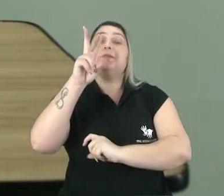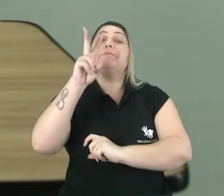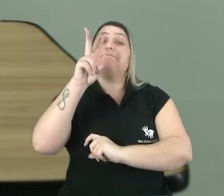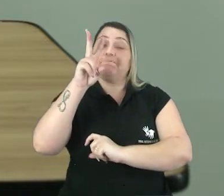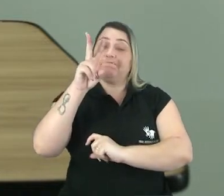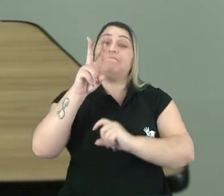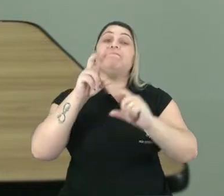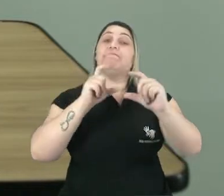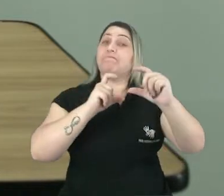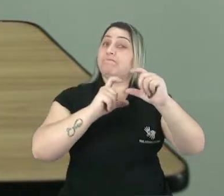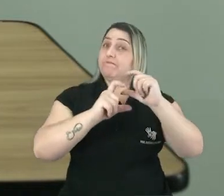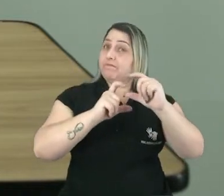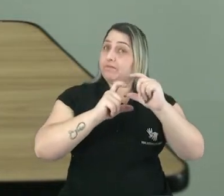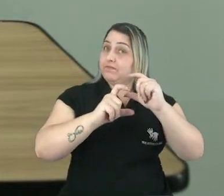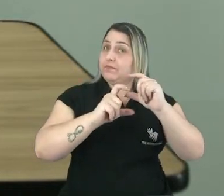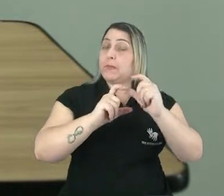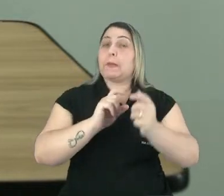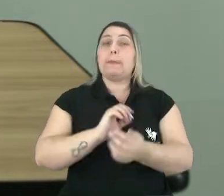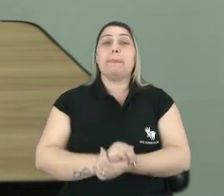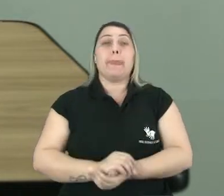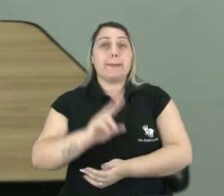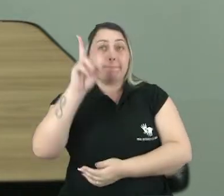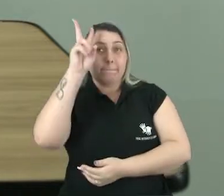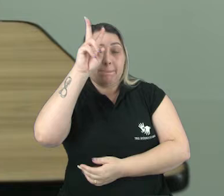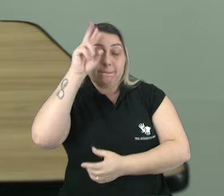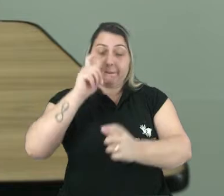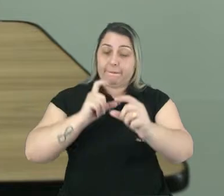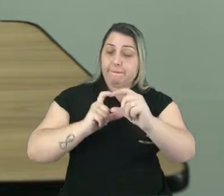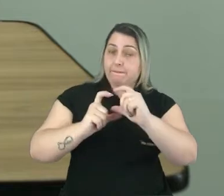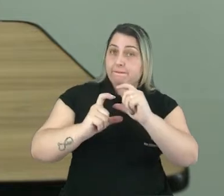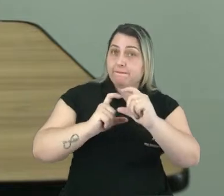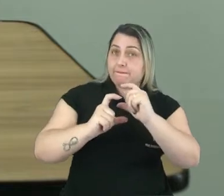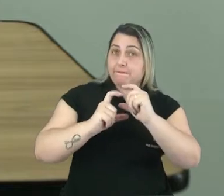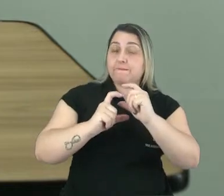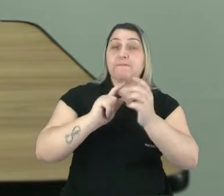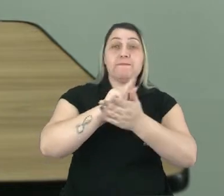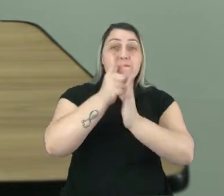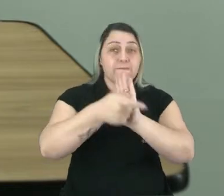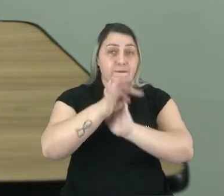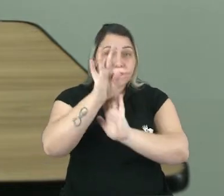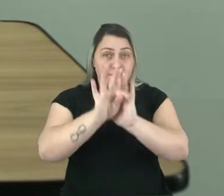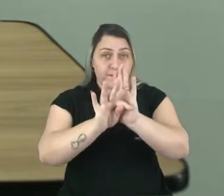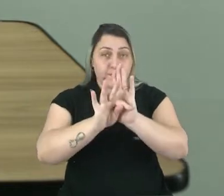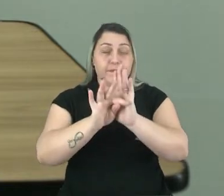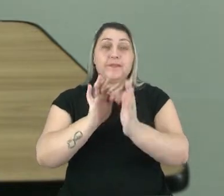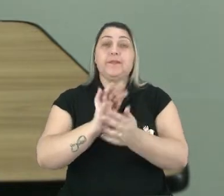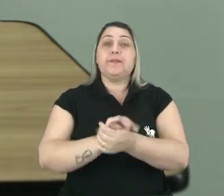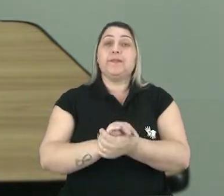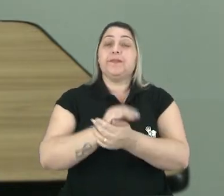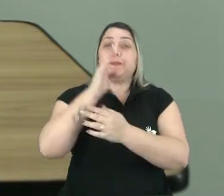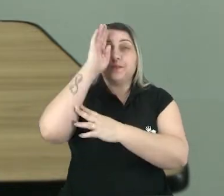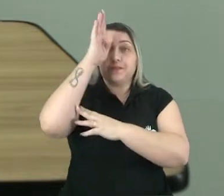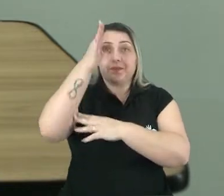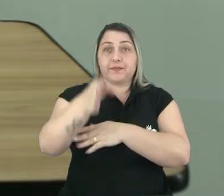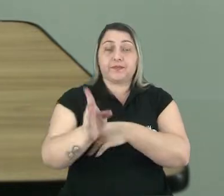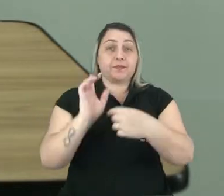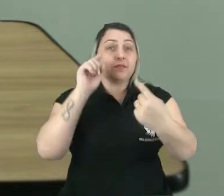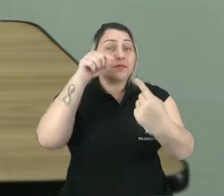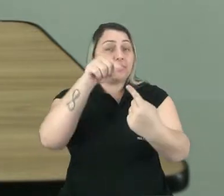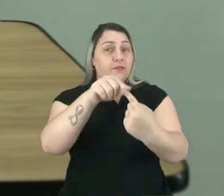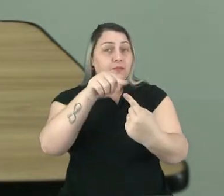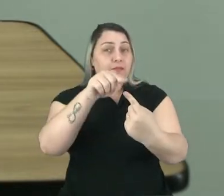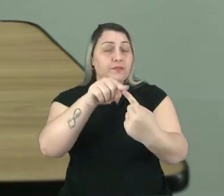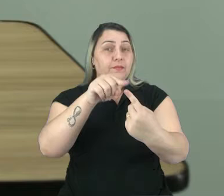em quadrinhos. História em quadrinhos é um gênero textual e a principal